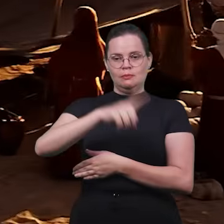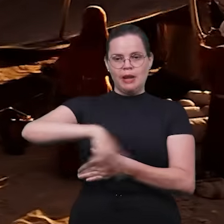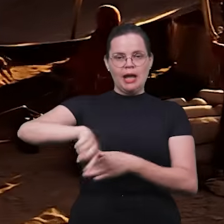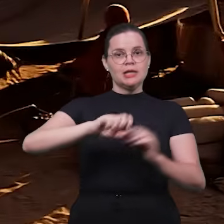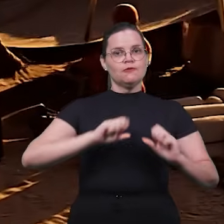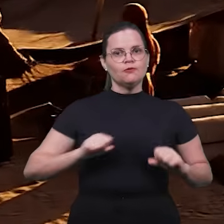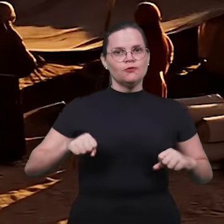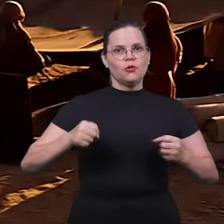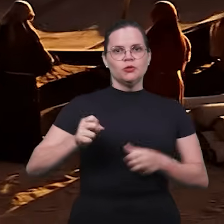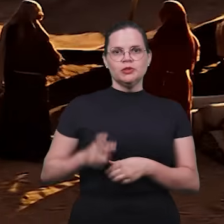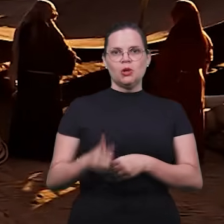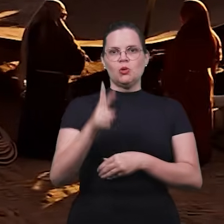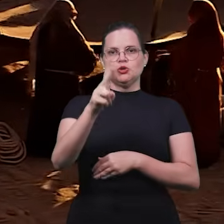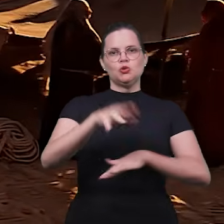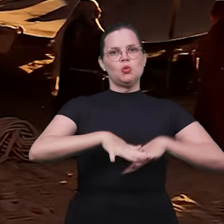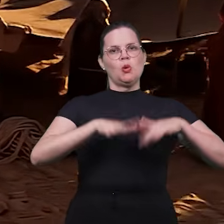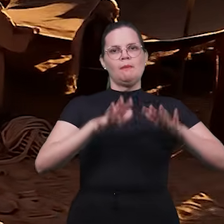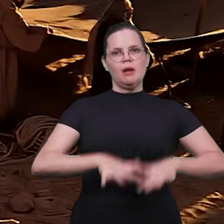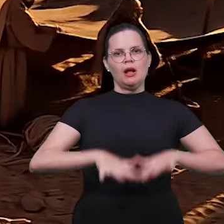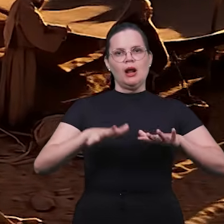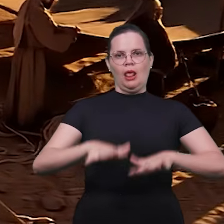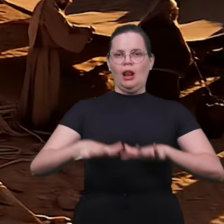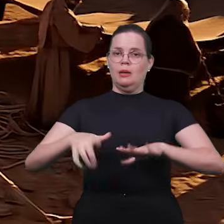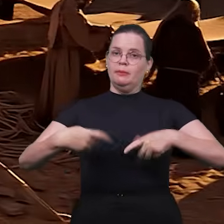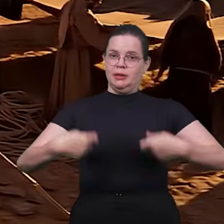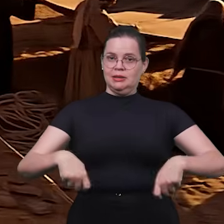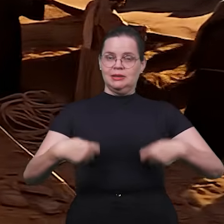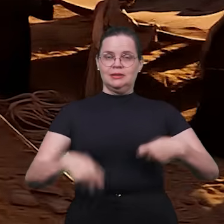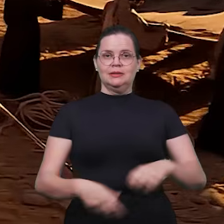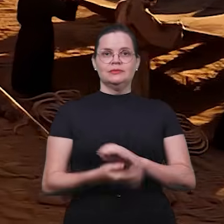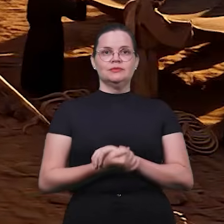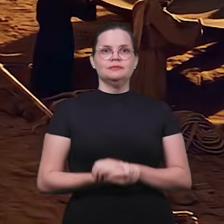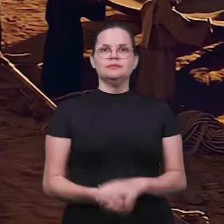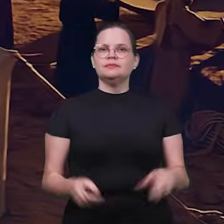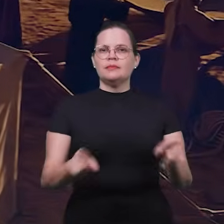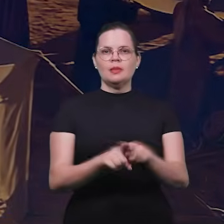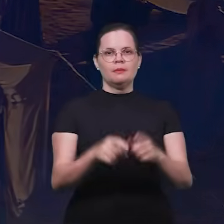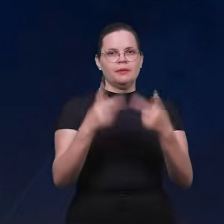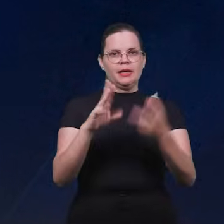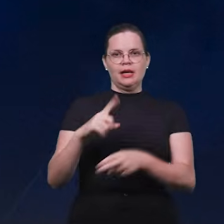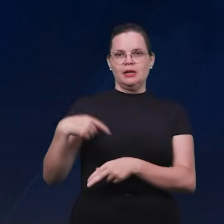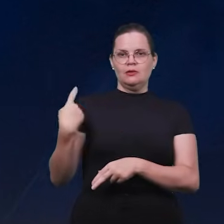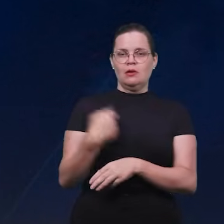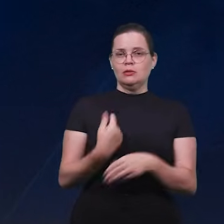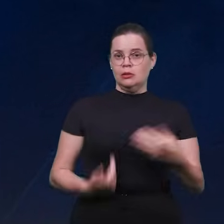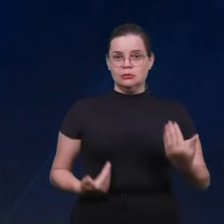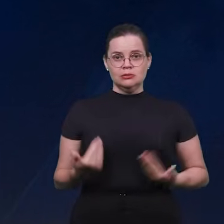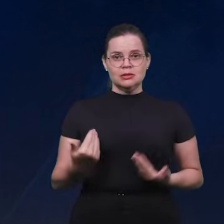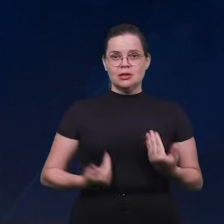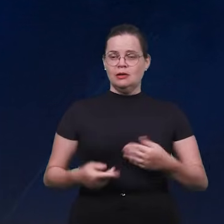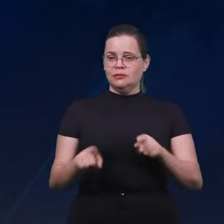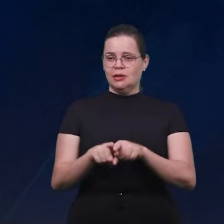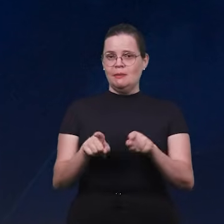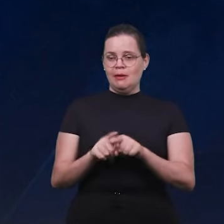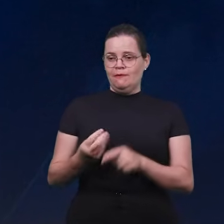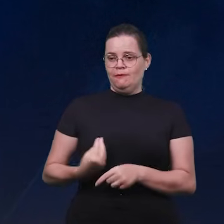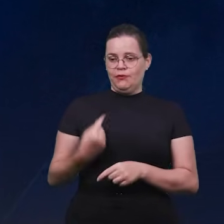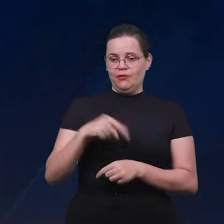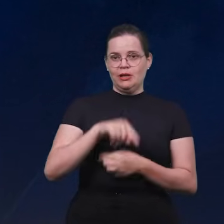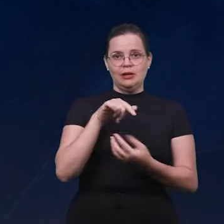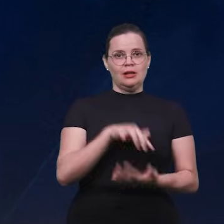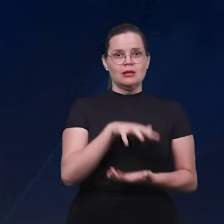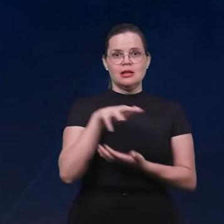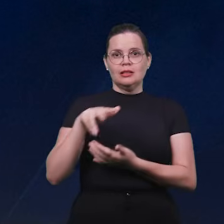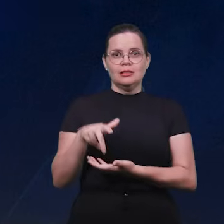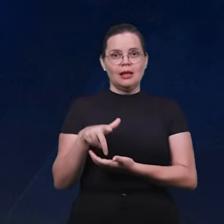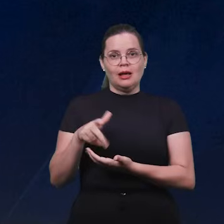eles poderem continuar a caminhada. Assim também é a caminhada da igreja em sua peregrinação pelo